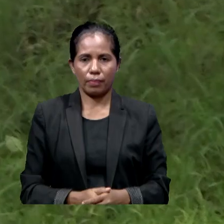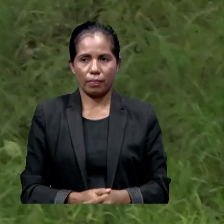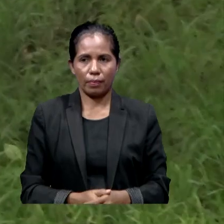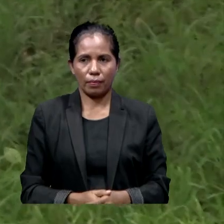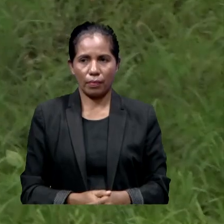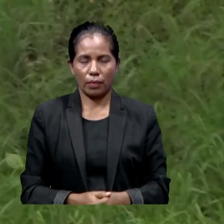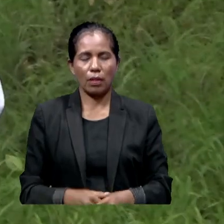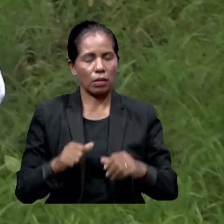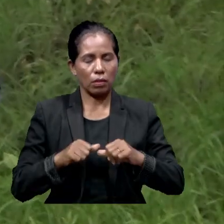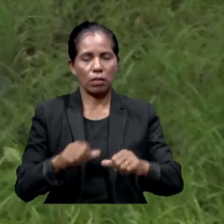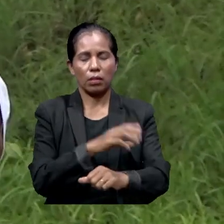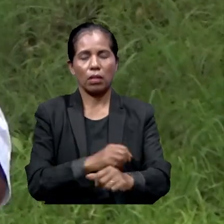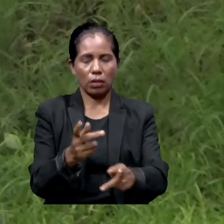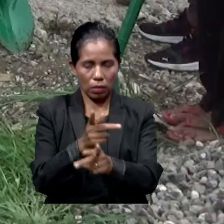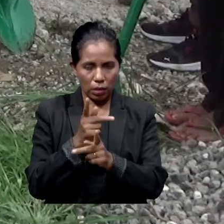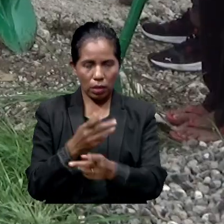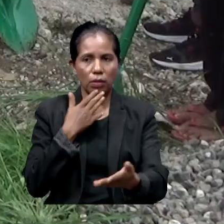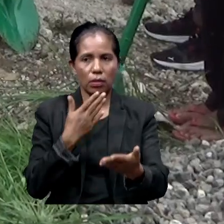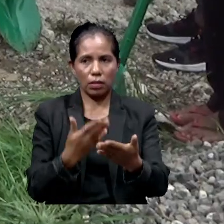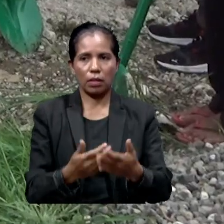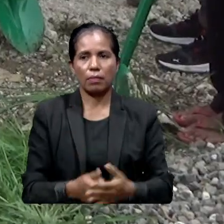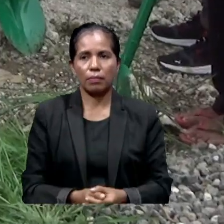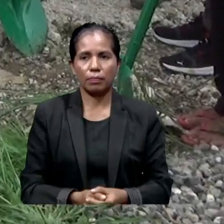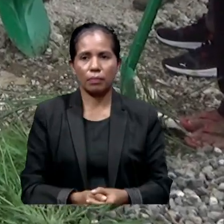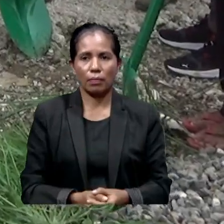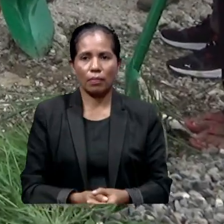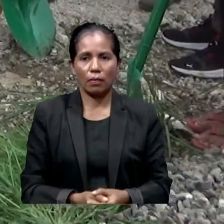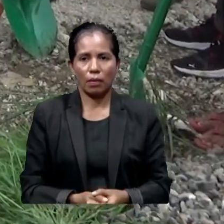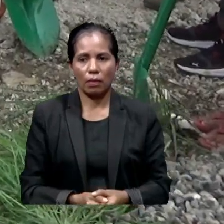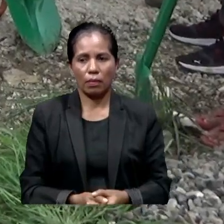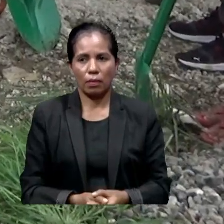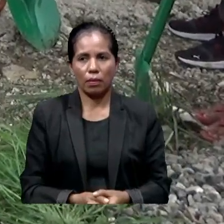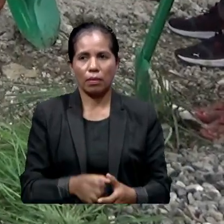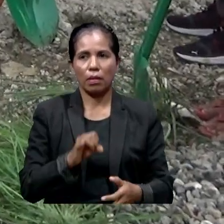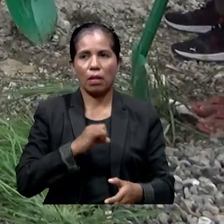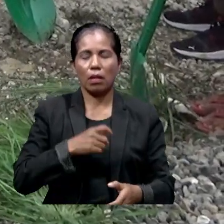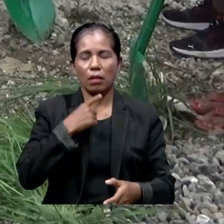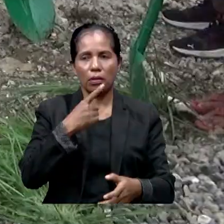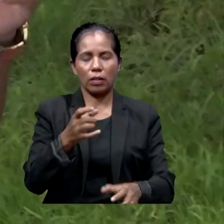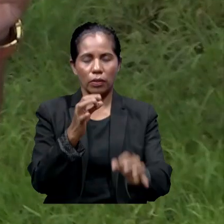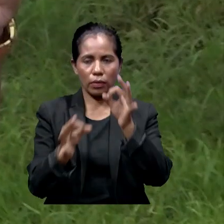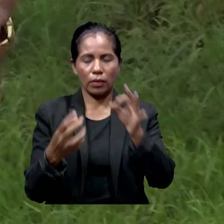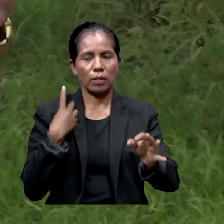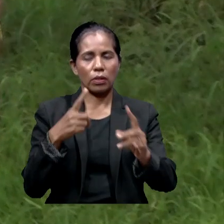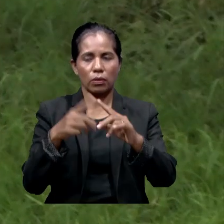ne cuidado di dia tamba nebe how dian karik ita ohin